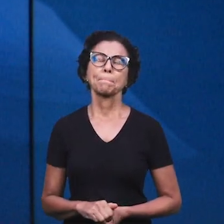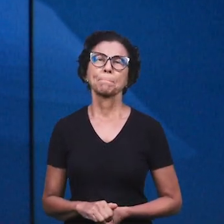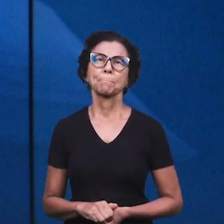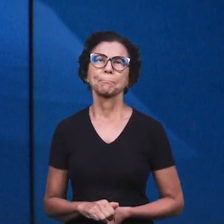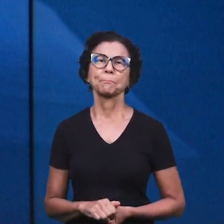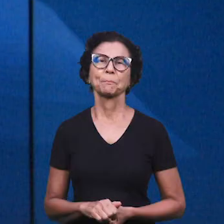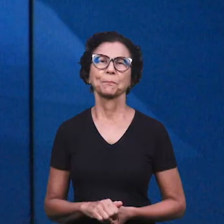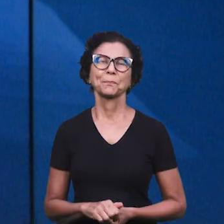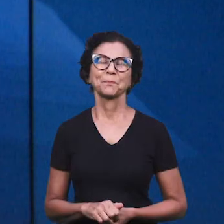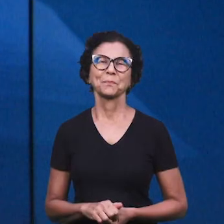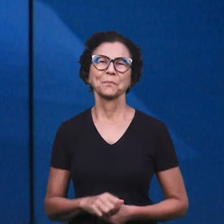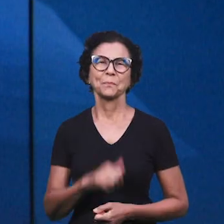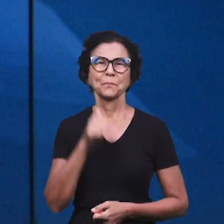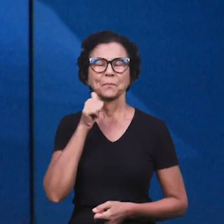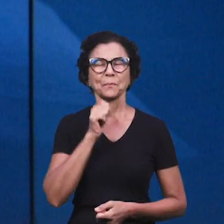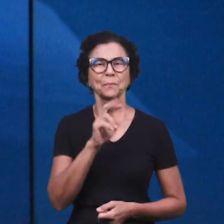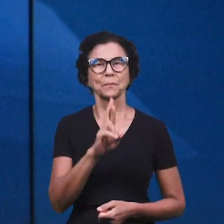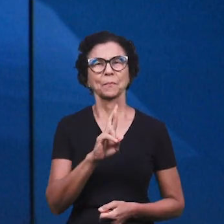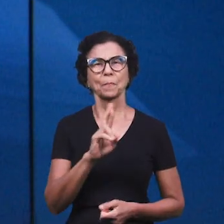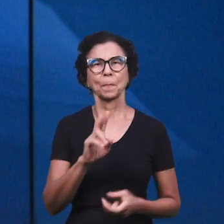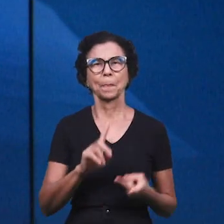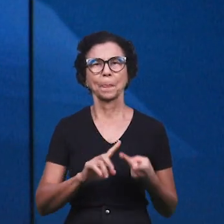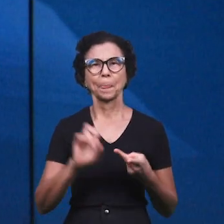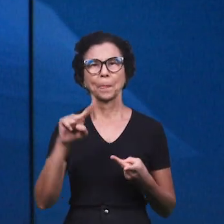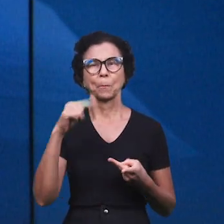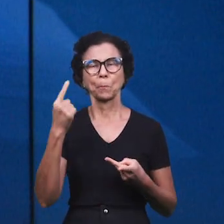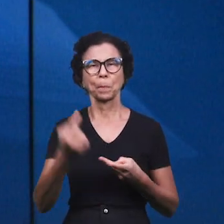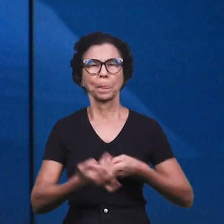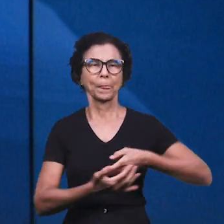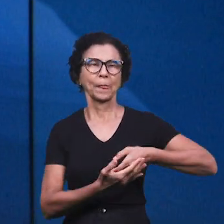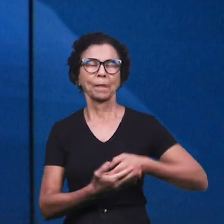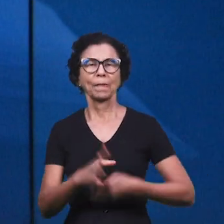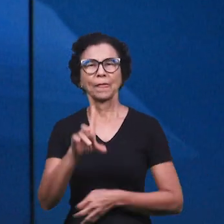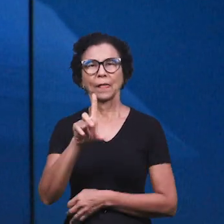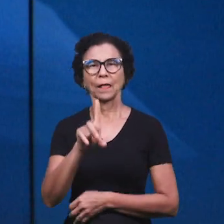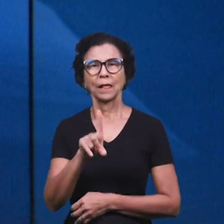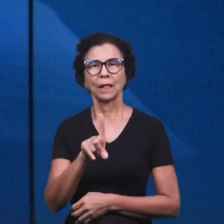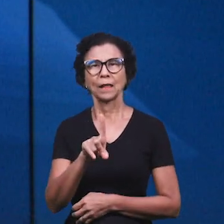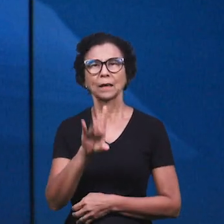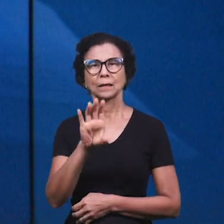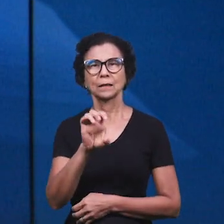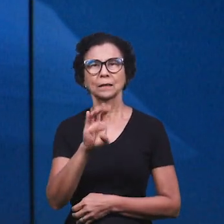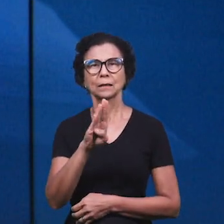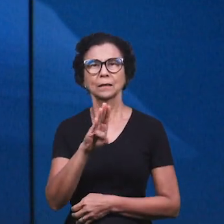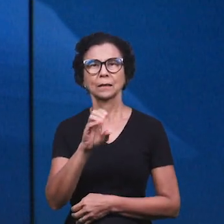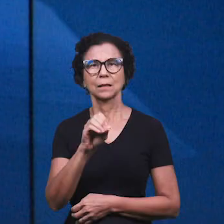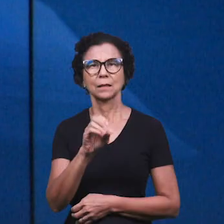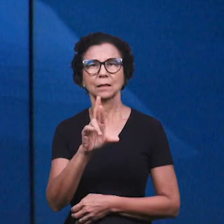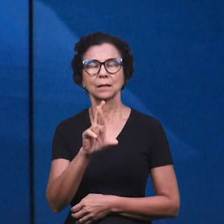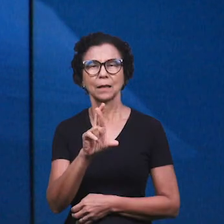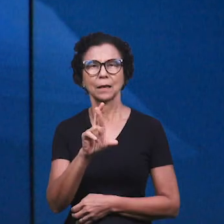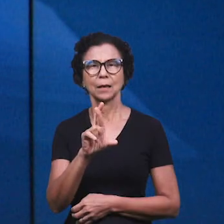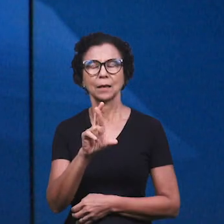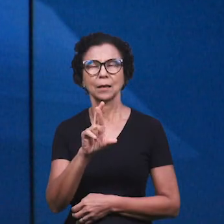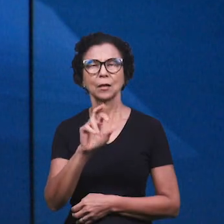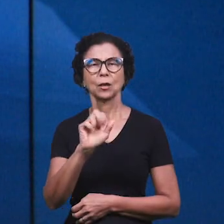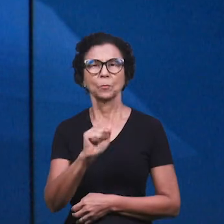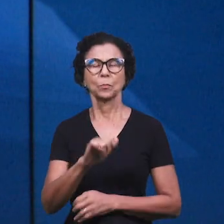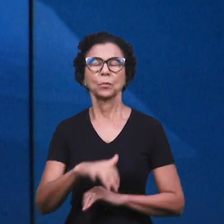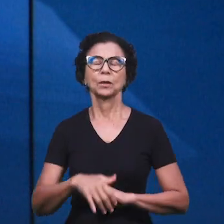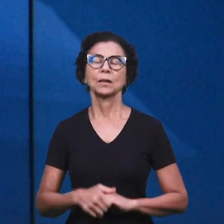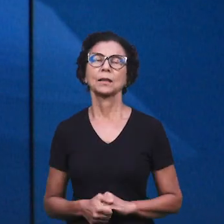feita e depois o outro bebê é a Débora Mesquita, que é da cidade de Teresina, capital lá do